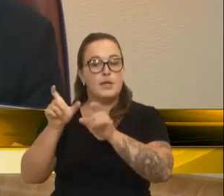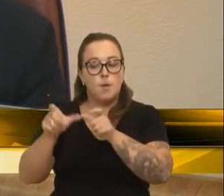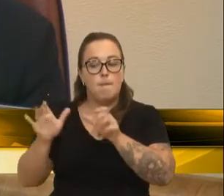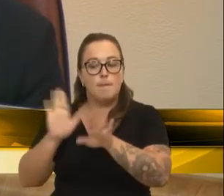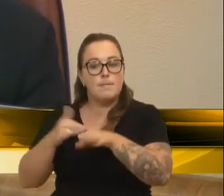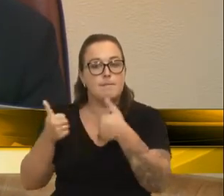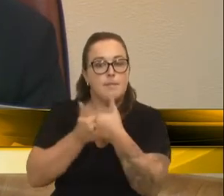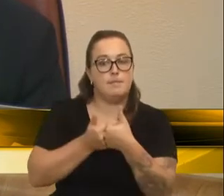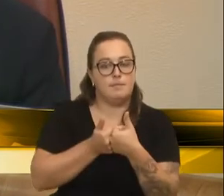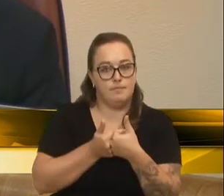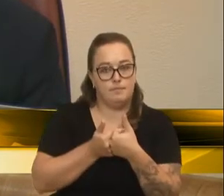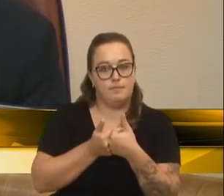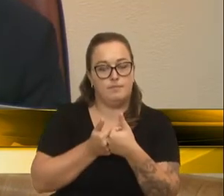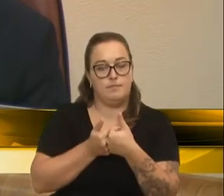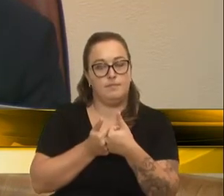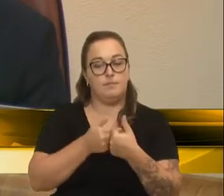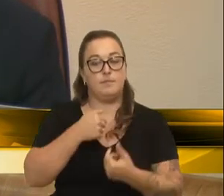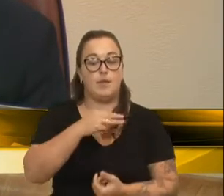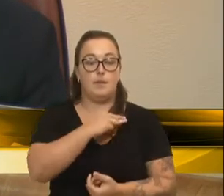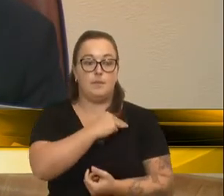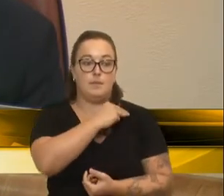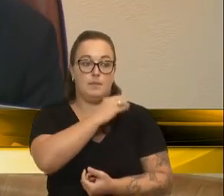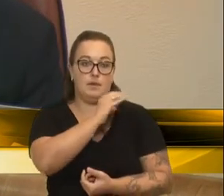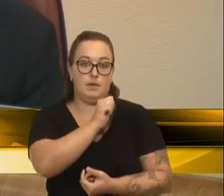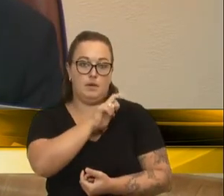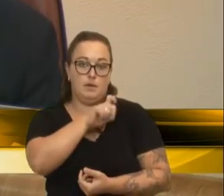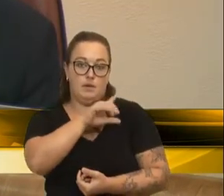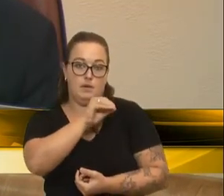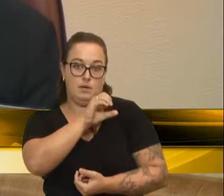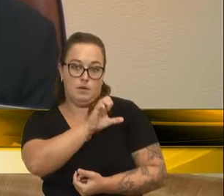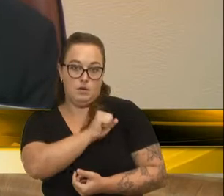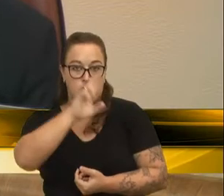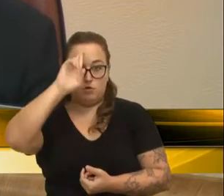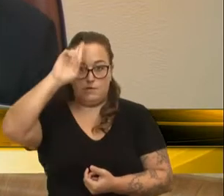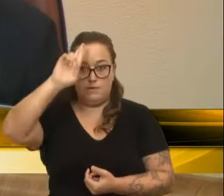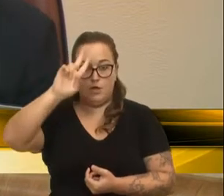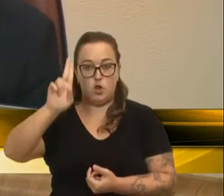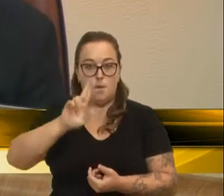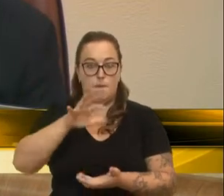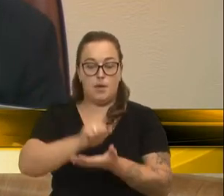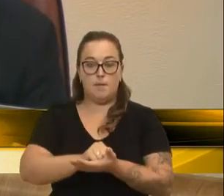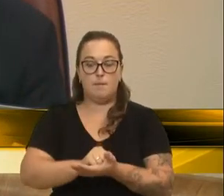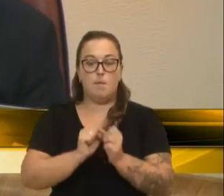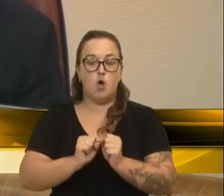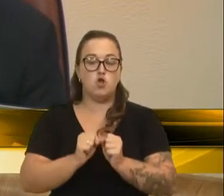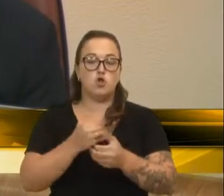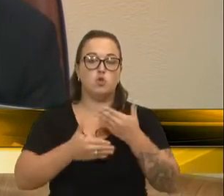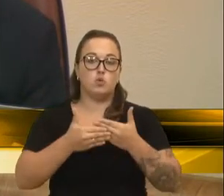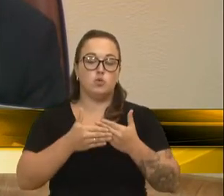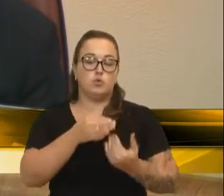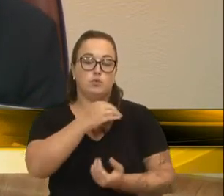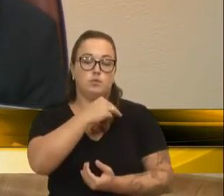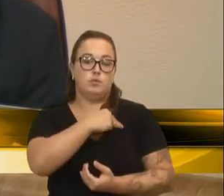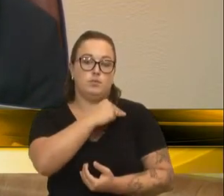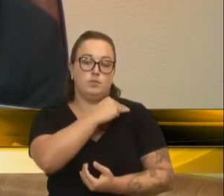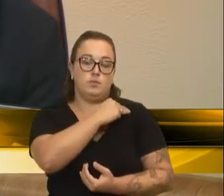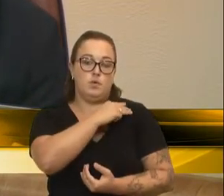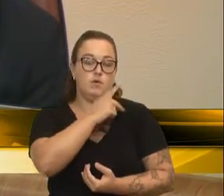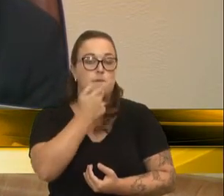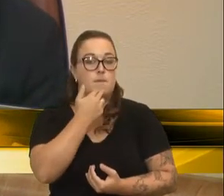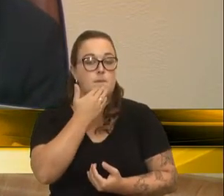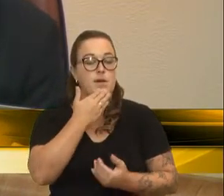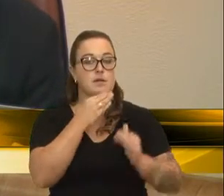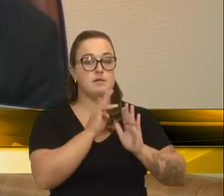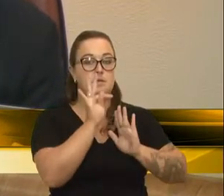Ministra Carmen Lúcia, 2 pontos. O chefe do Poder Executivo nomeia tudo. Ministro Ricardo Lewandowski, 2 pontos. Penso que a